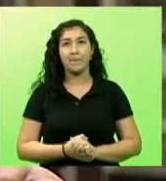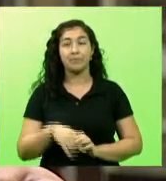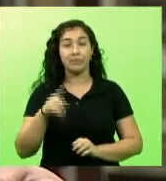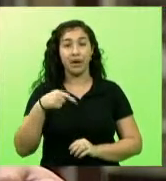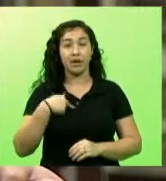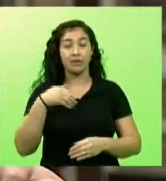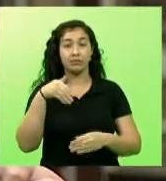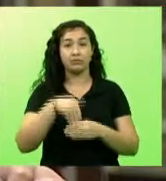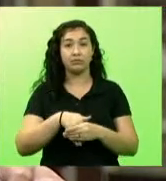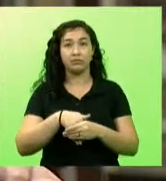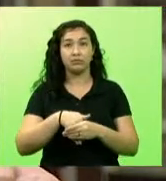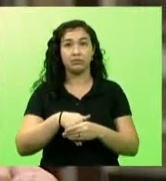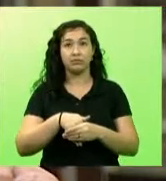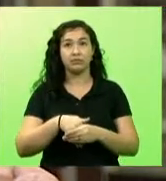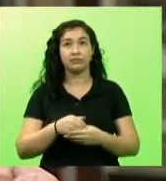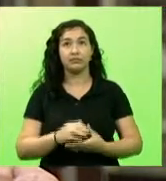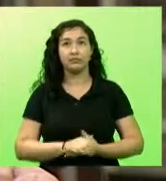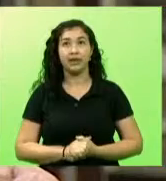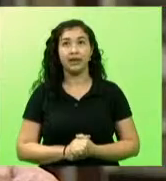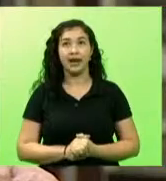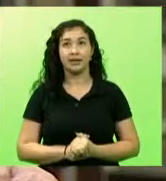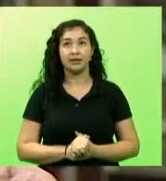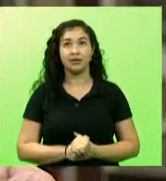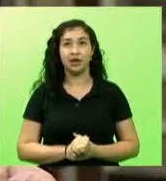Esse é meu voto, senhor presidente.